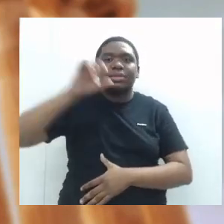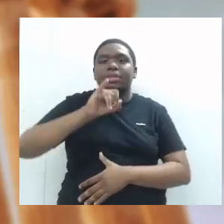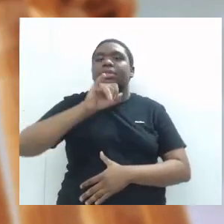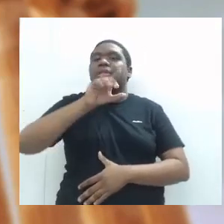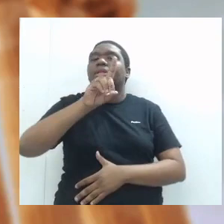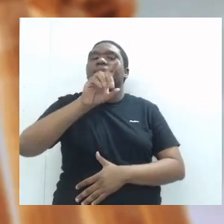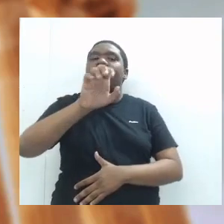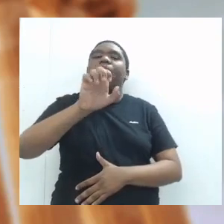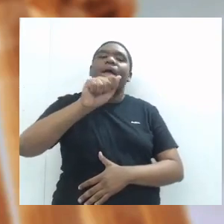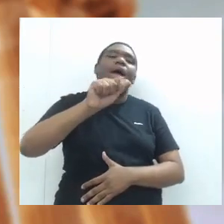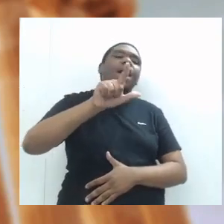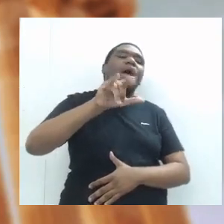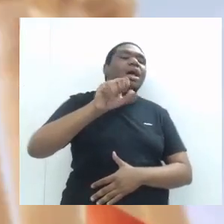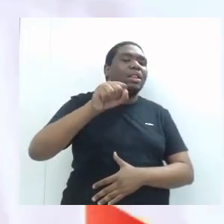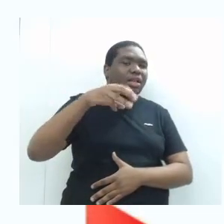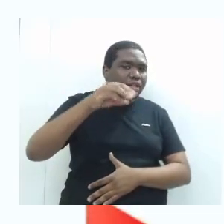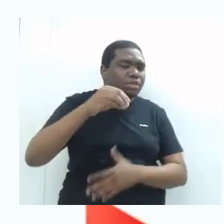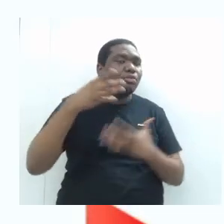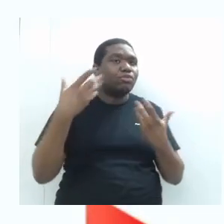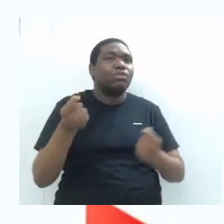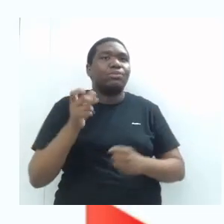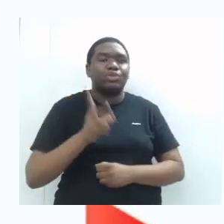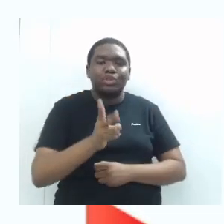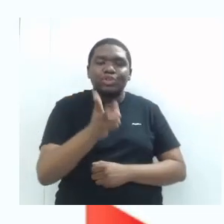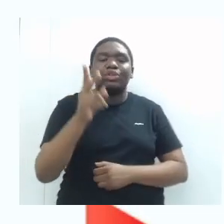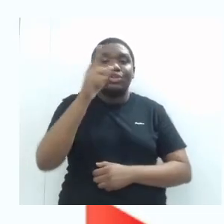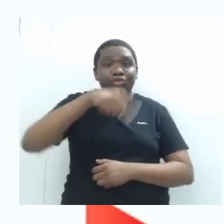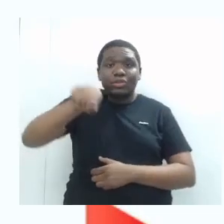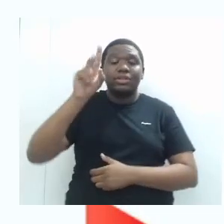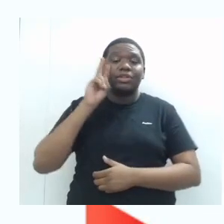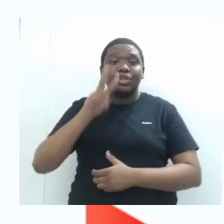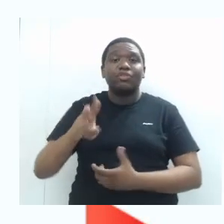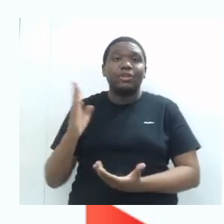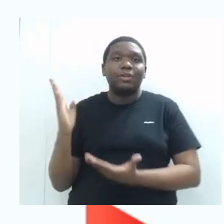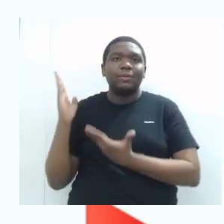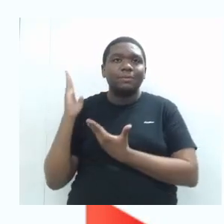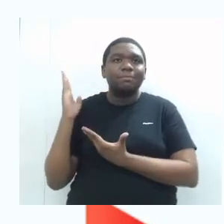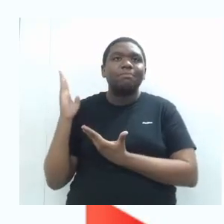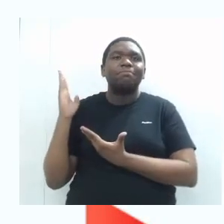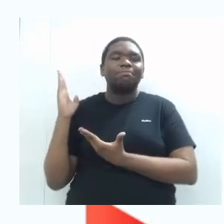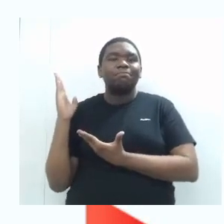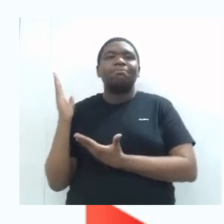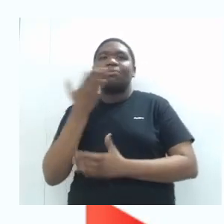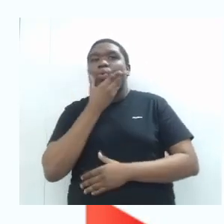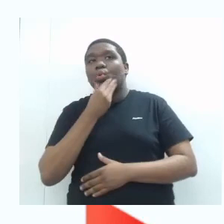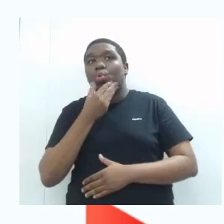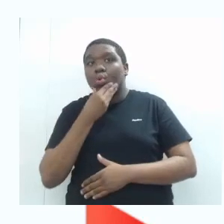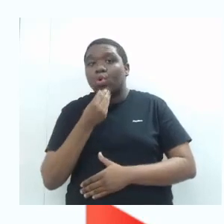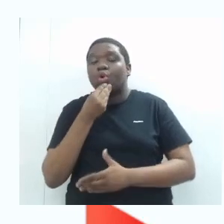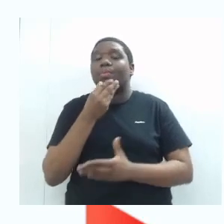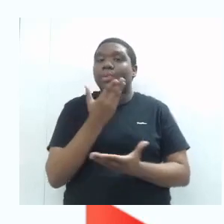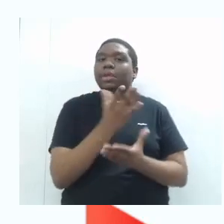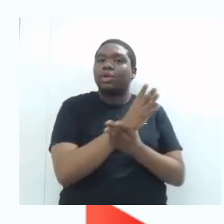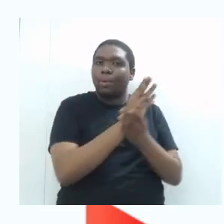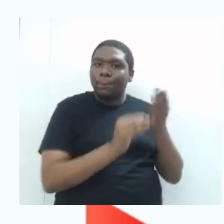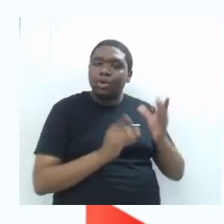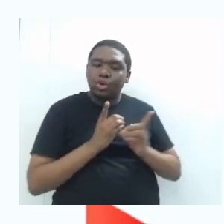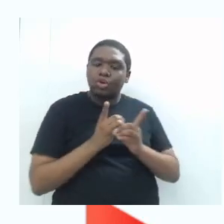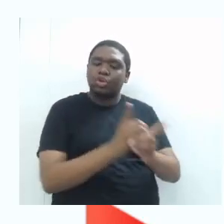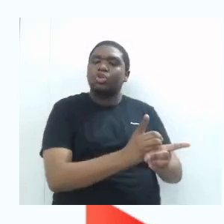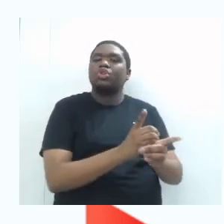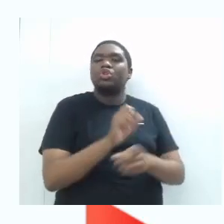vamos continuando. Na tela ainda trago para vocês. Foi discípulo de Sócrates e o primeiro